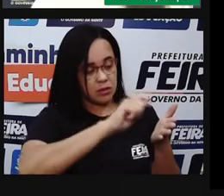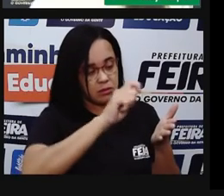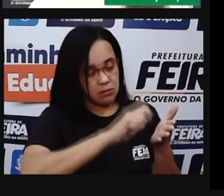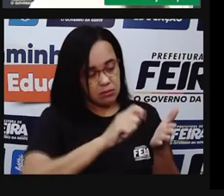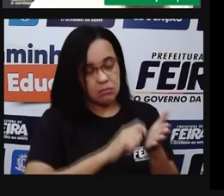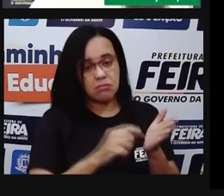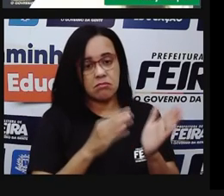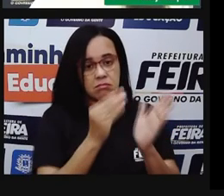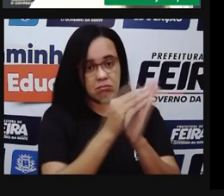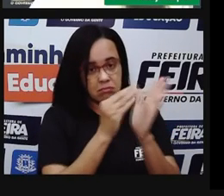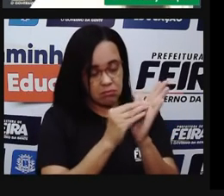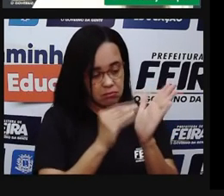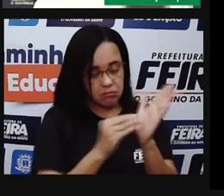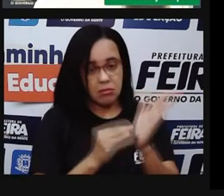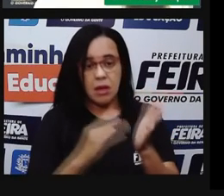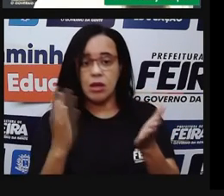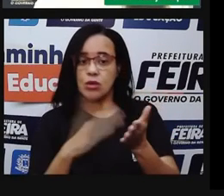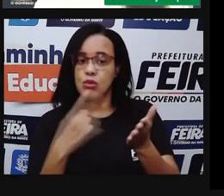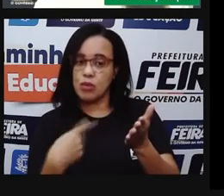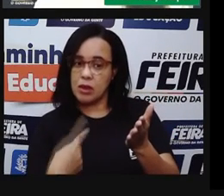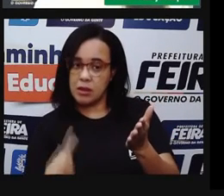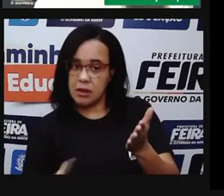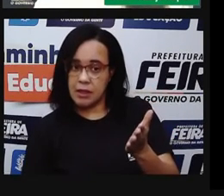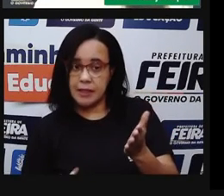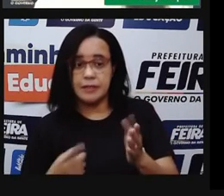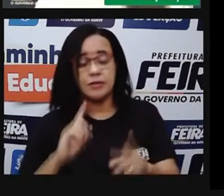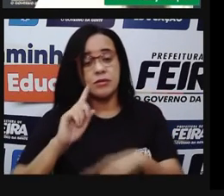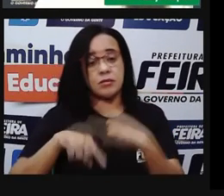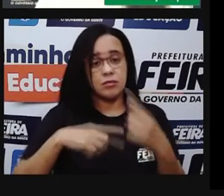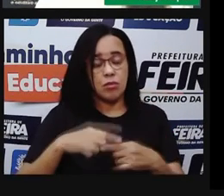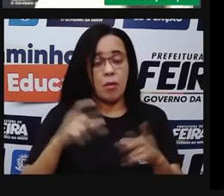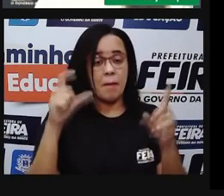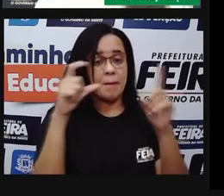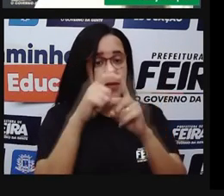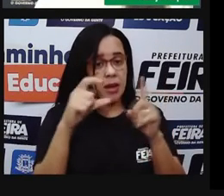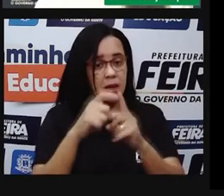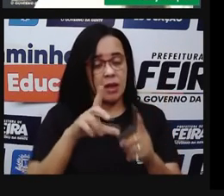A gente viu alguns dígrafos aqui, ó. Deixa eu mostrar para vocês.